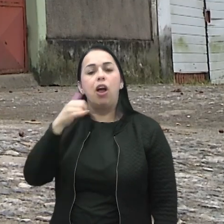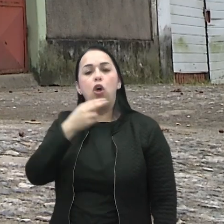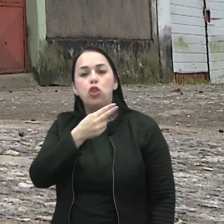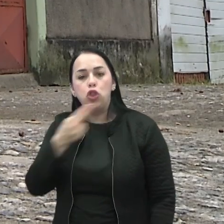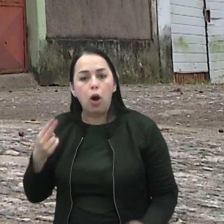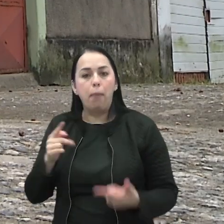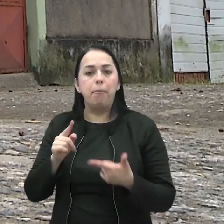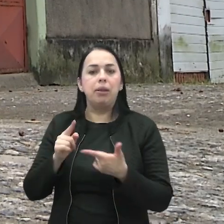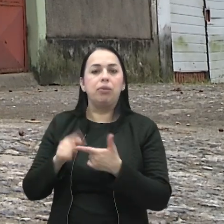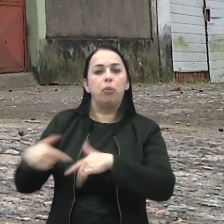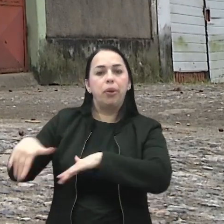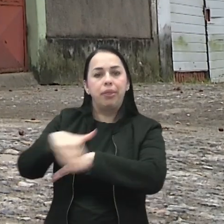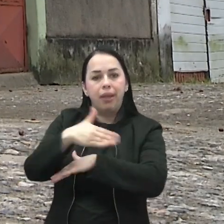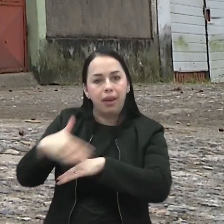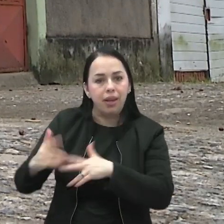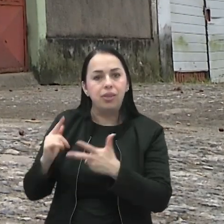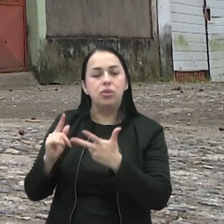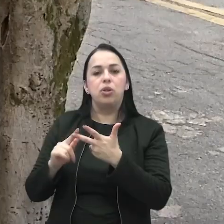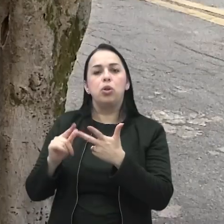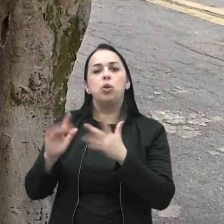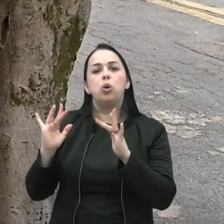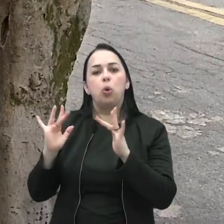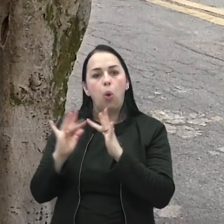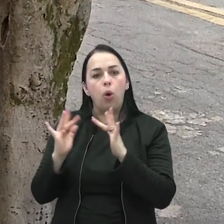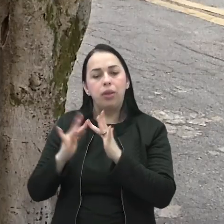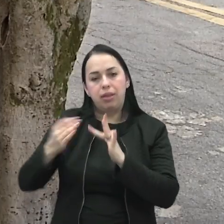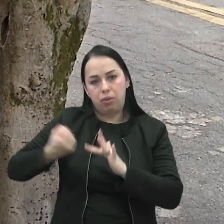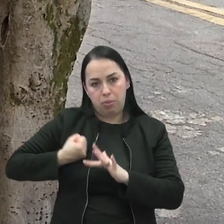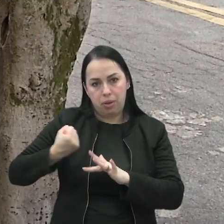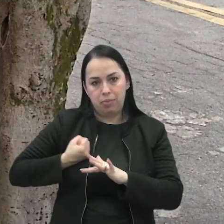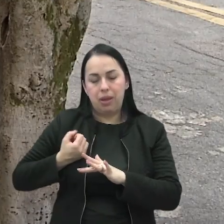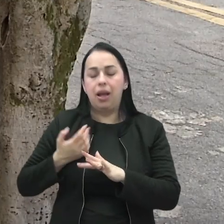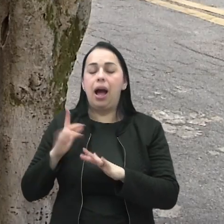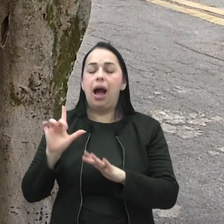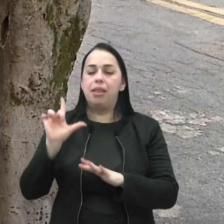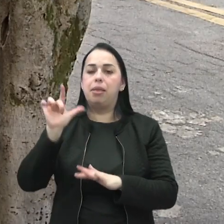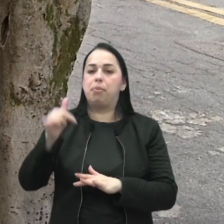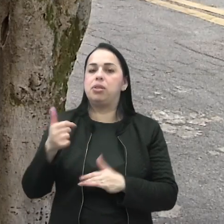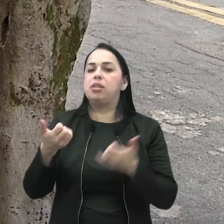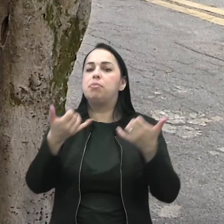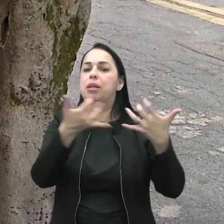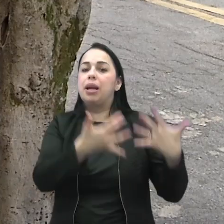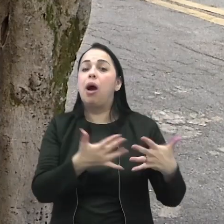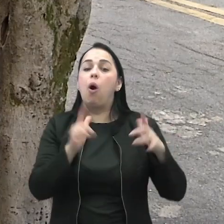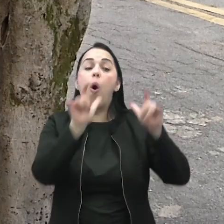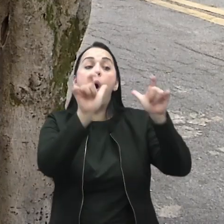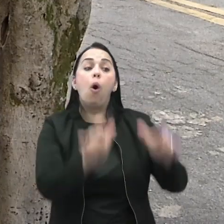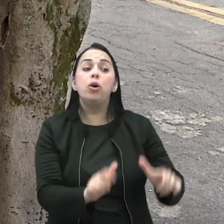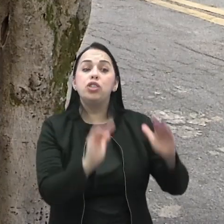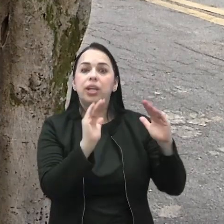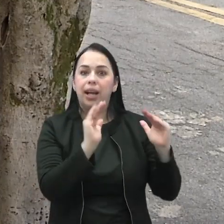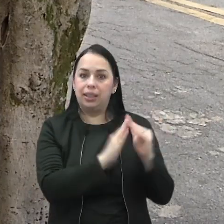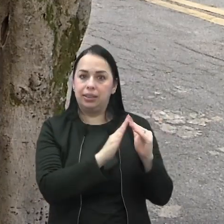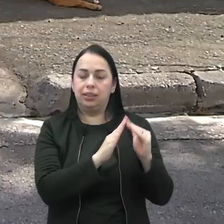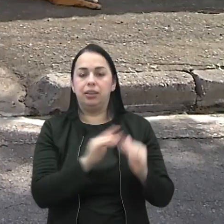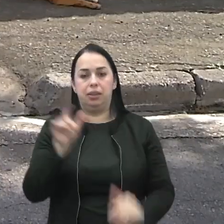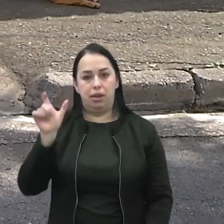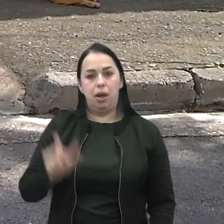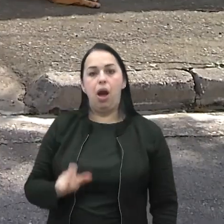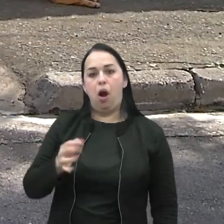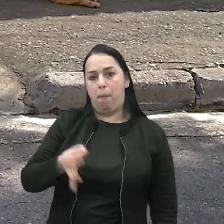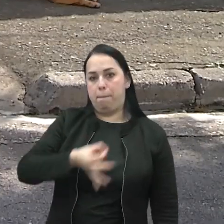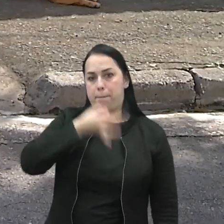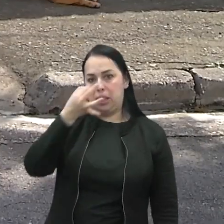nome, endereço e contato. Depois, é só indicar o local em que o abrigo será instalado.